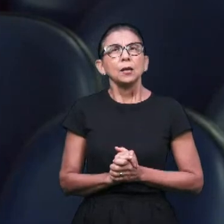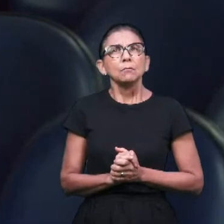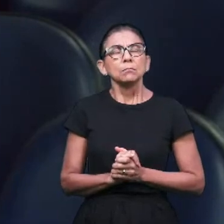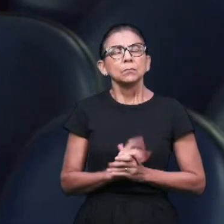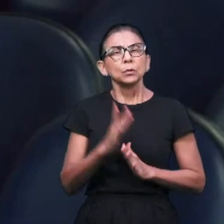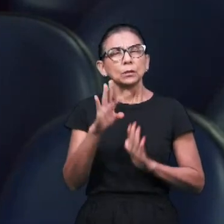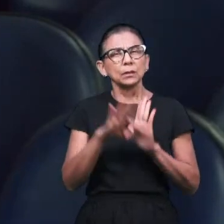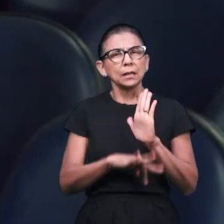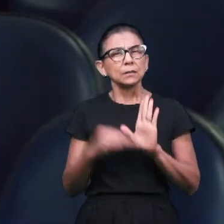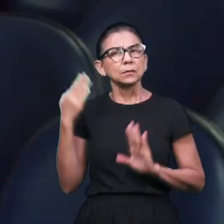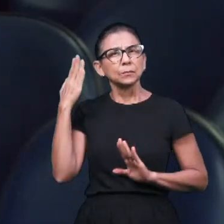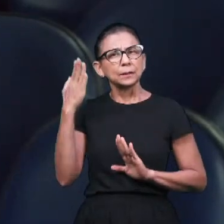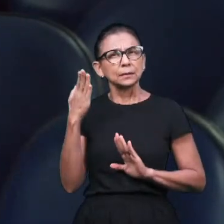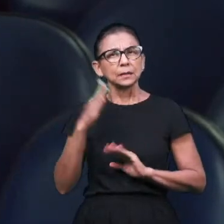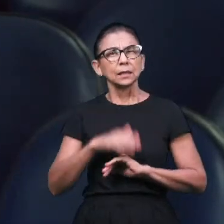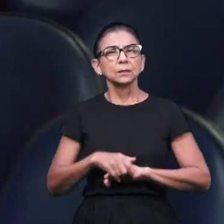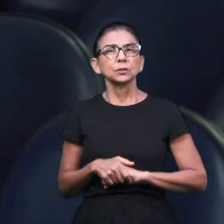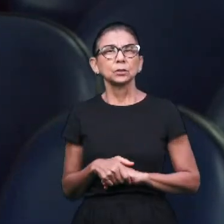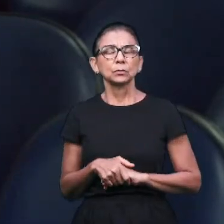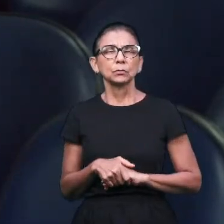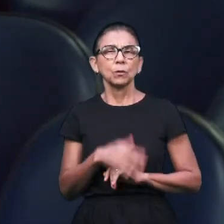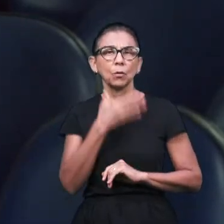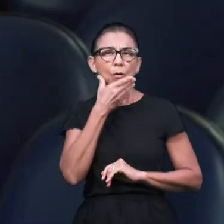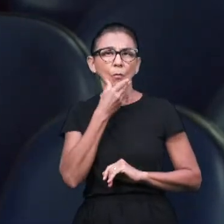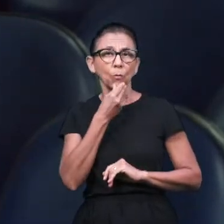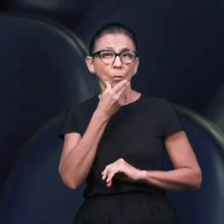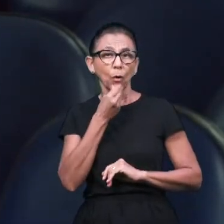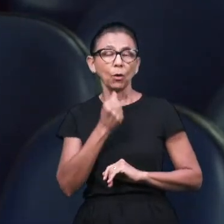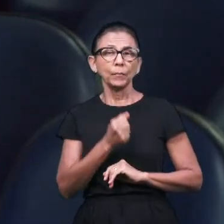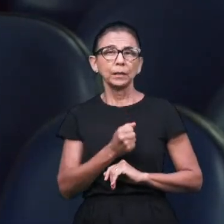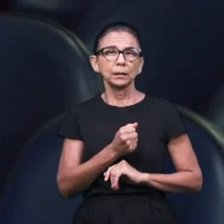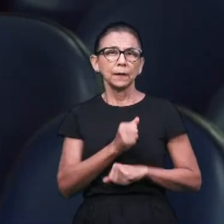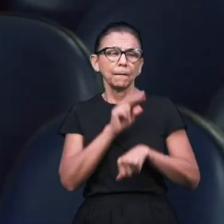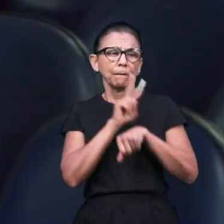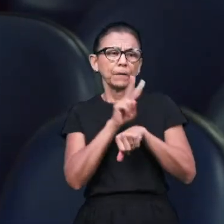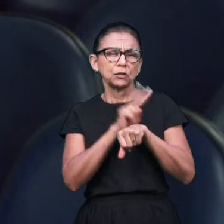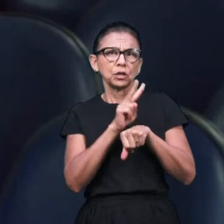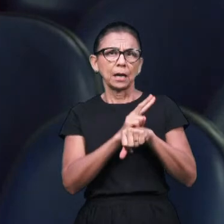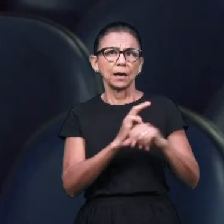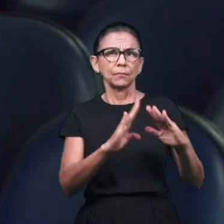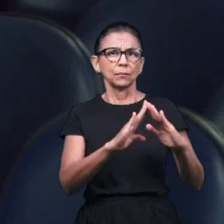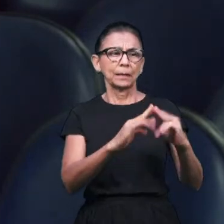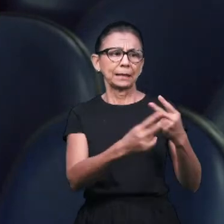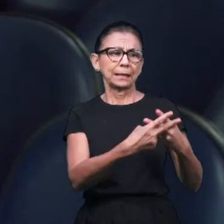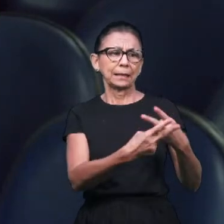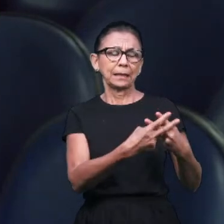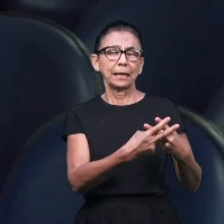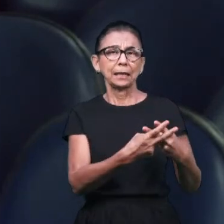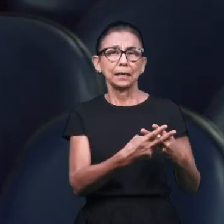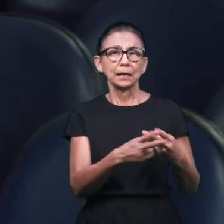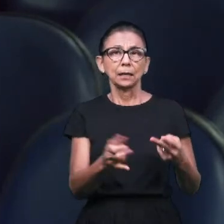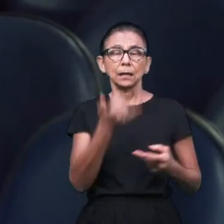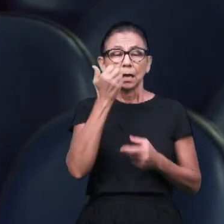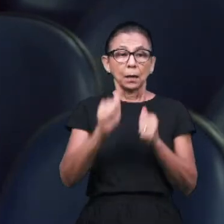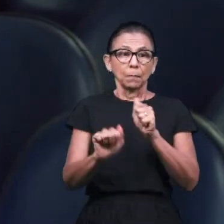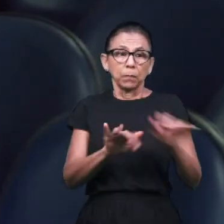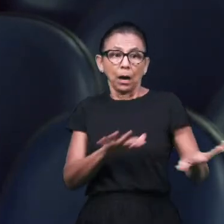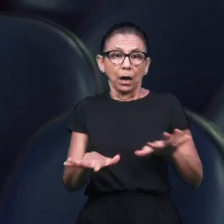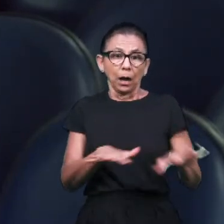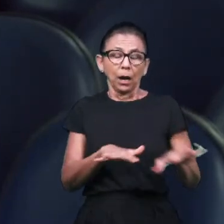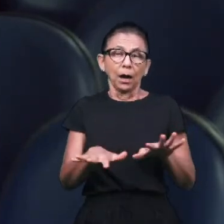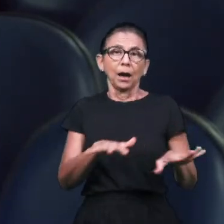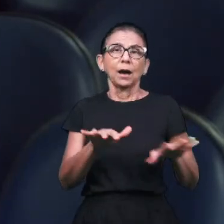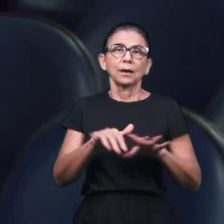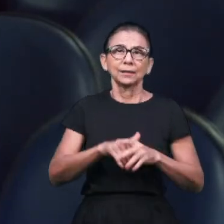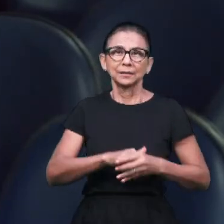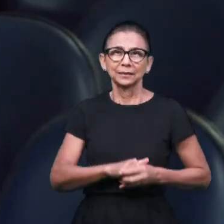que entrou em desespero porque teve um terremoto, ele assustou. Então, eu até falei que tinha gente que precisava de um terremoto na